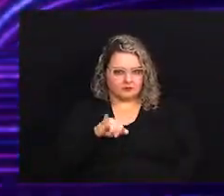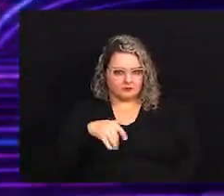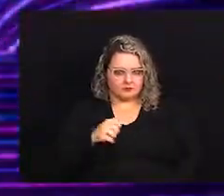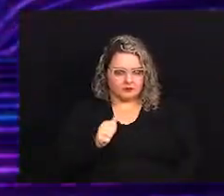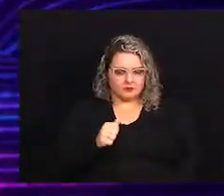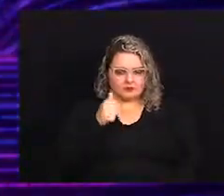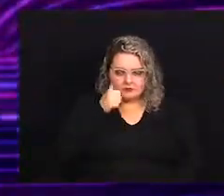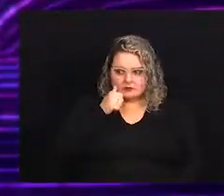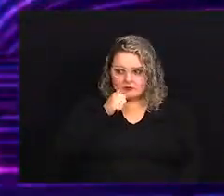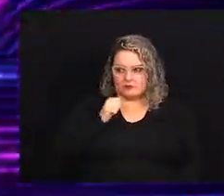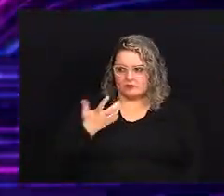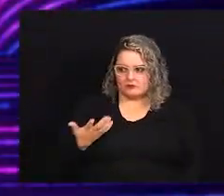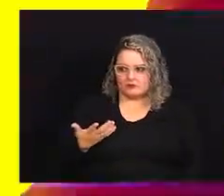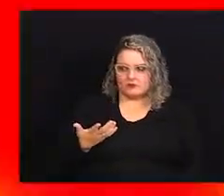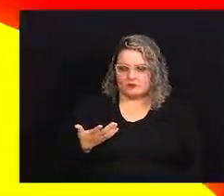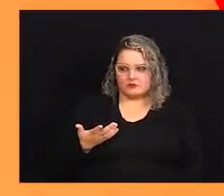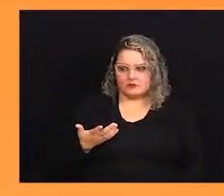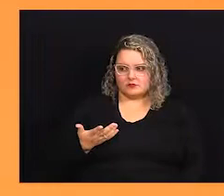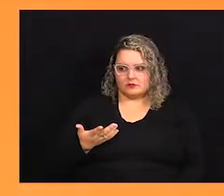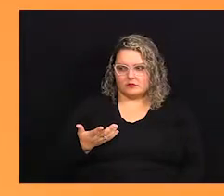umas meninas que tinham